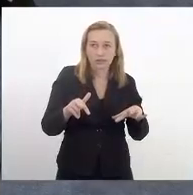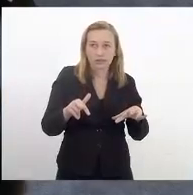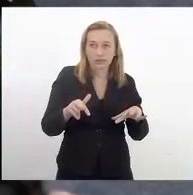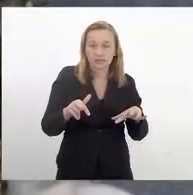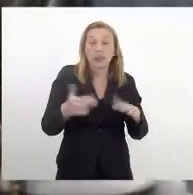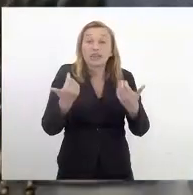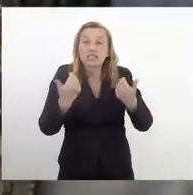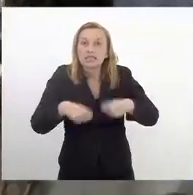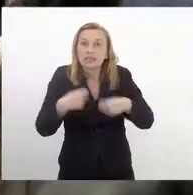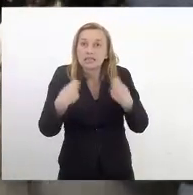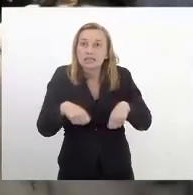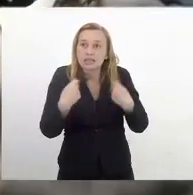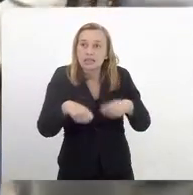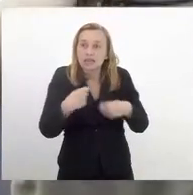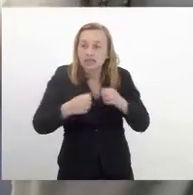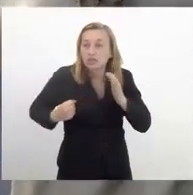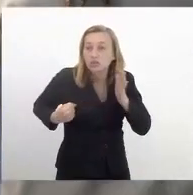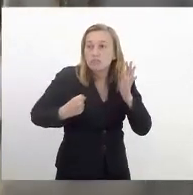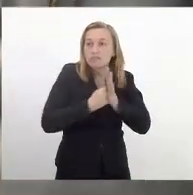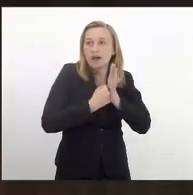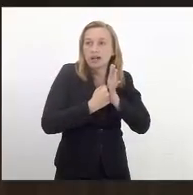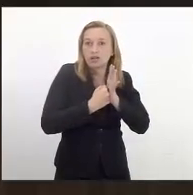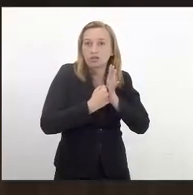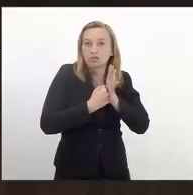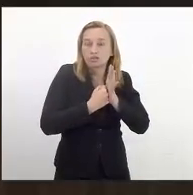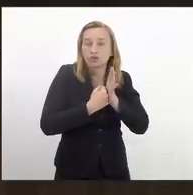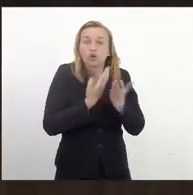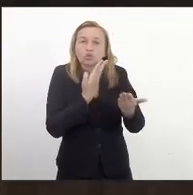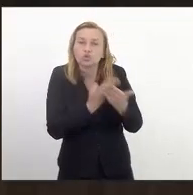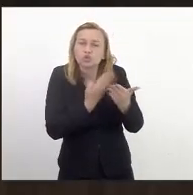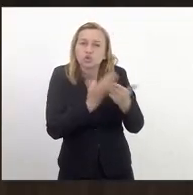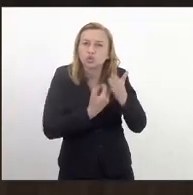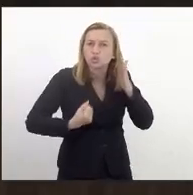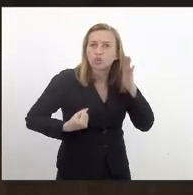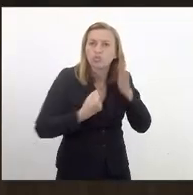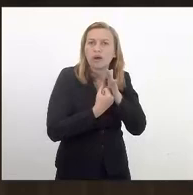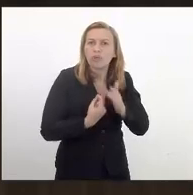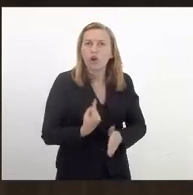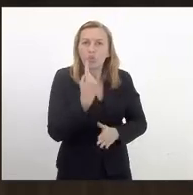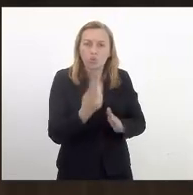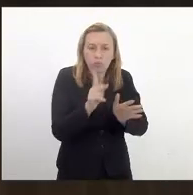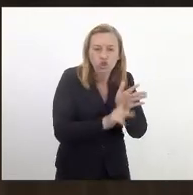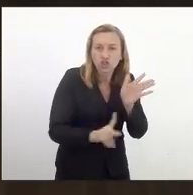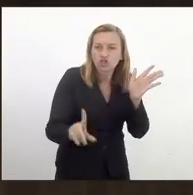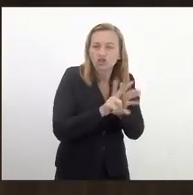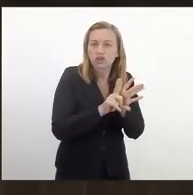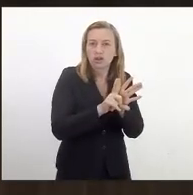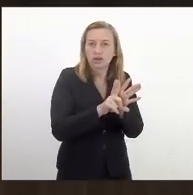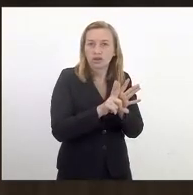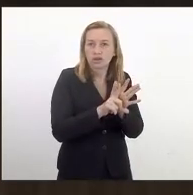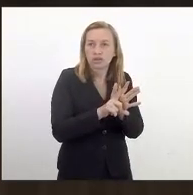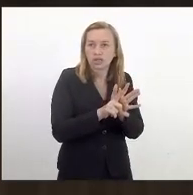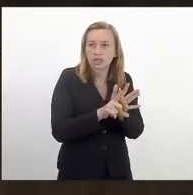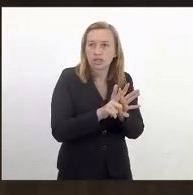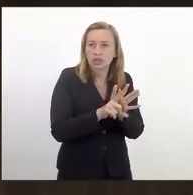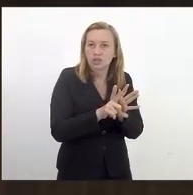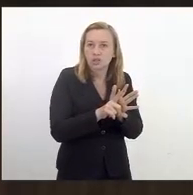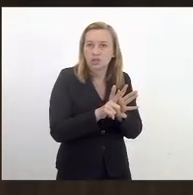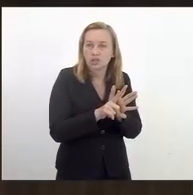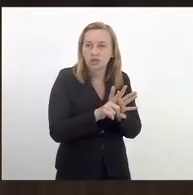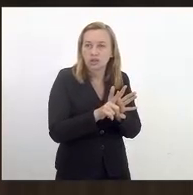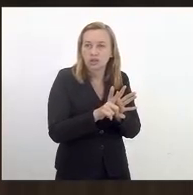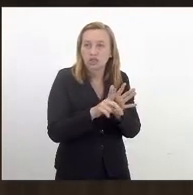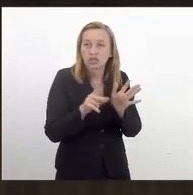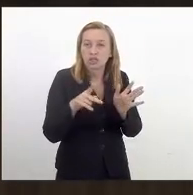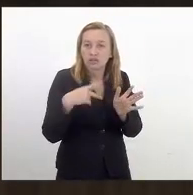da necessidade do impacto da do estudo de impacto para um projeto de lei e que trate sobre